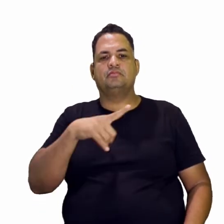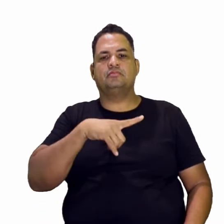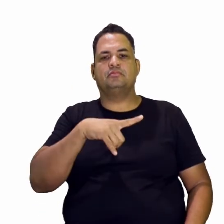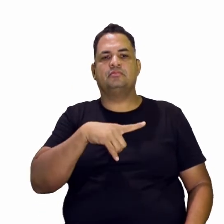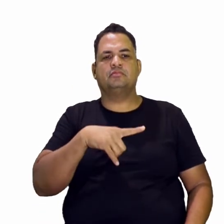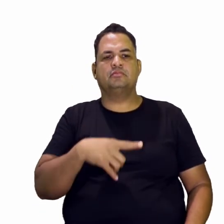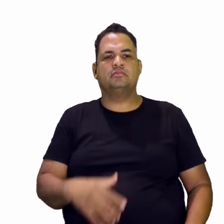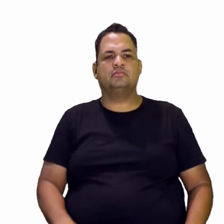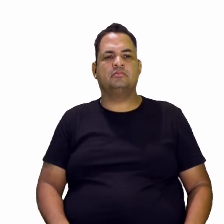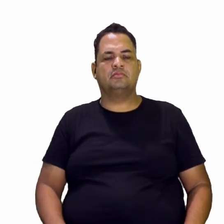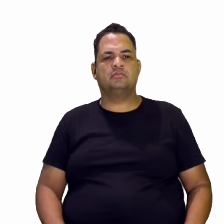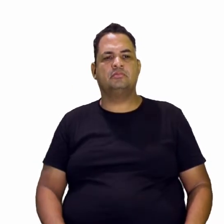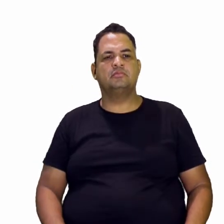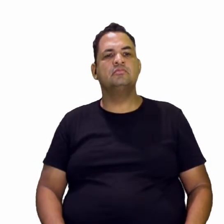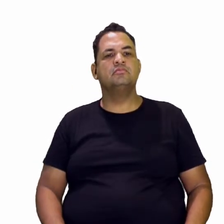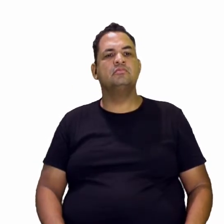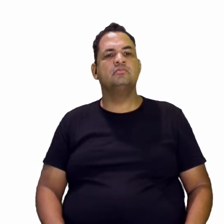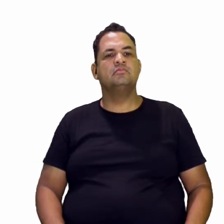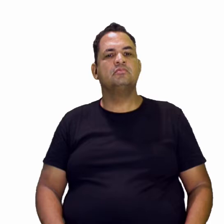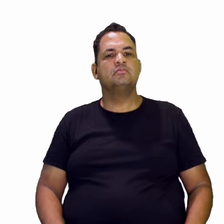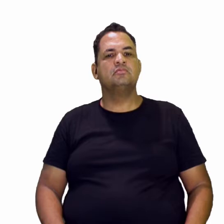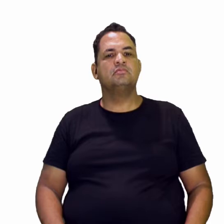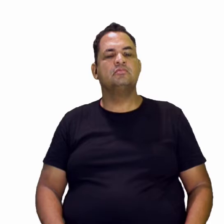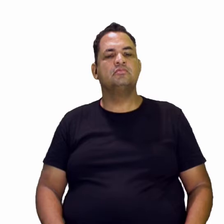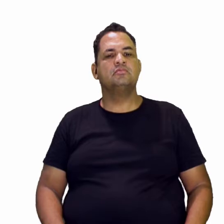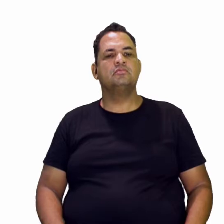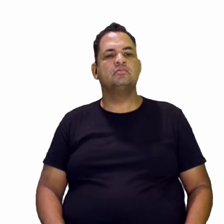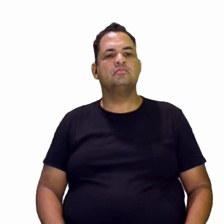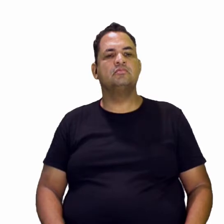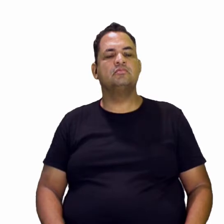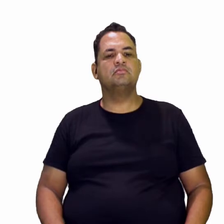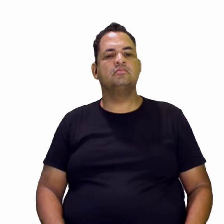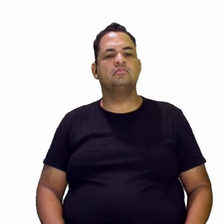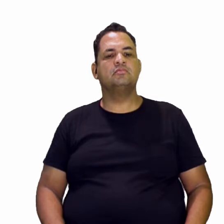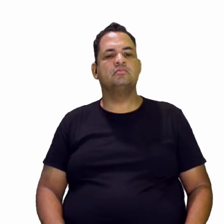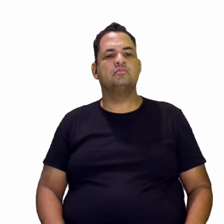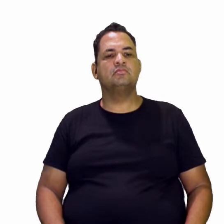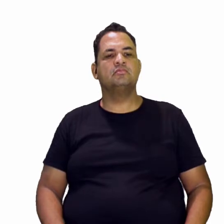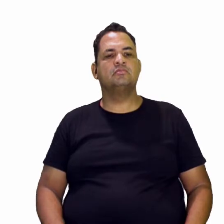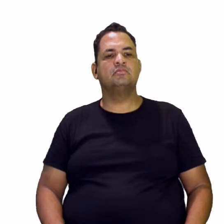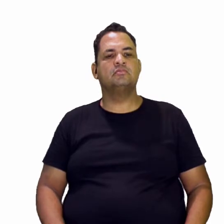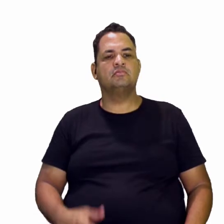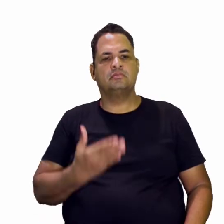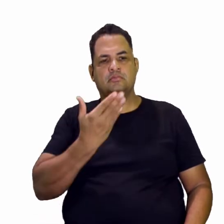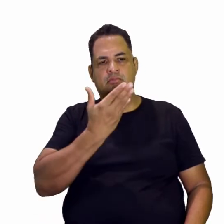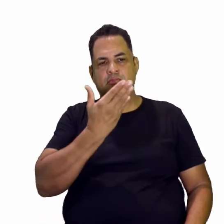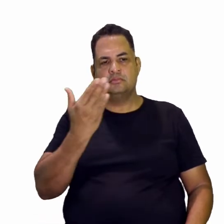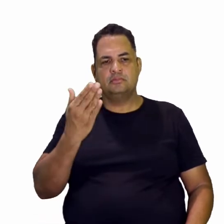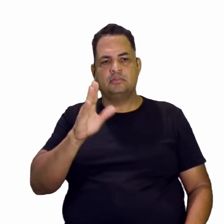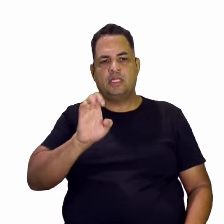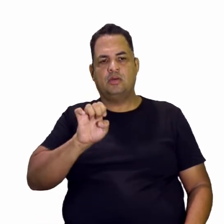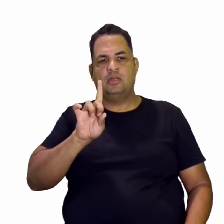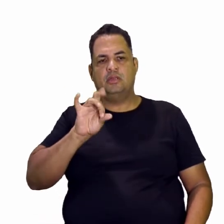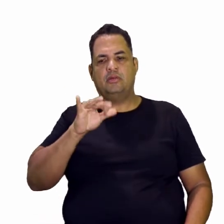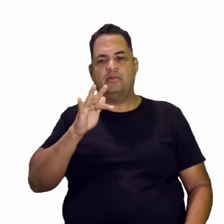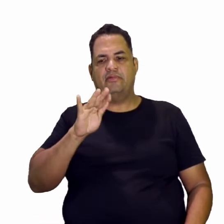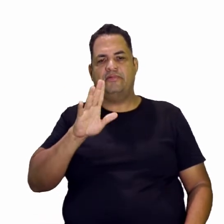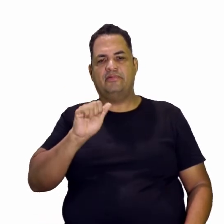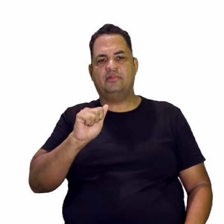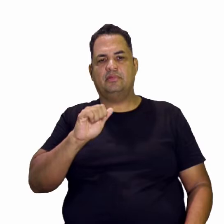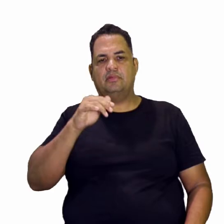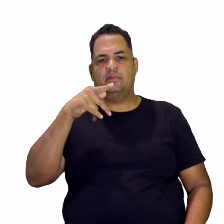você tem aqui, ó, deixa eu destacar de outra corzinha. Olha, esse verde é bonitinho. as euglenófitas,